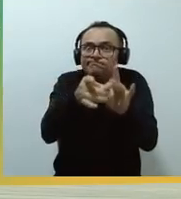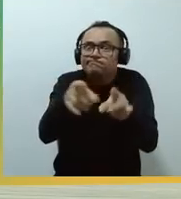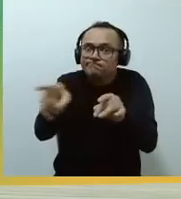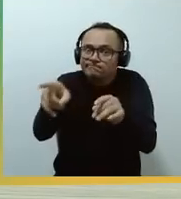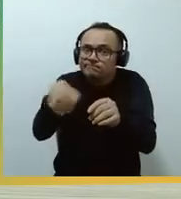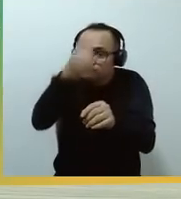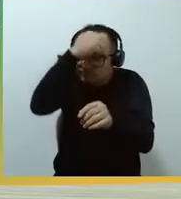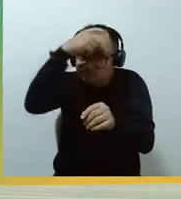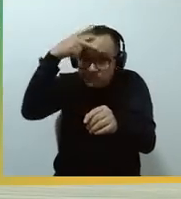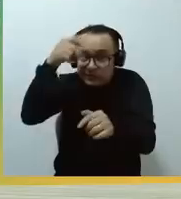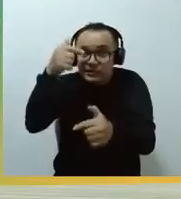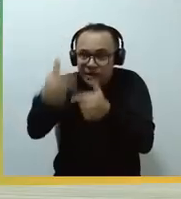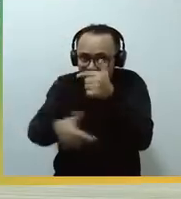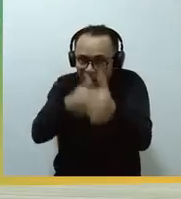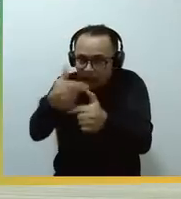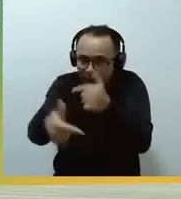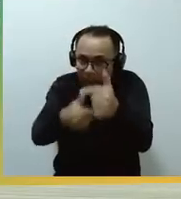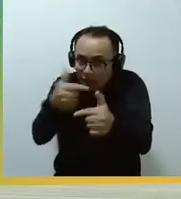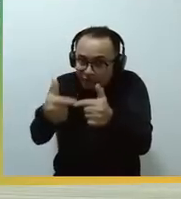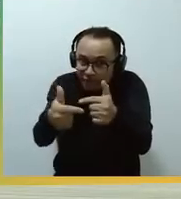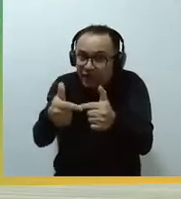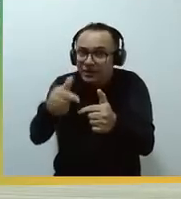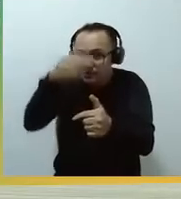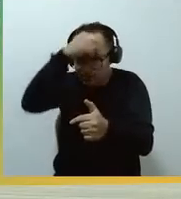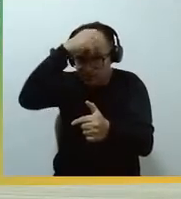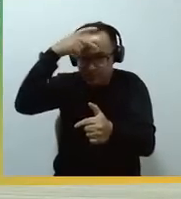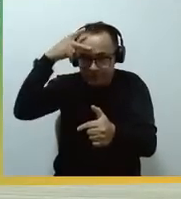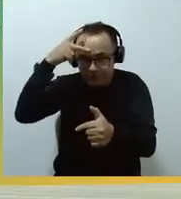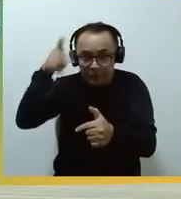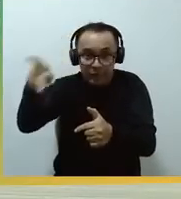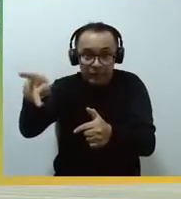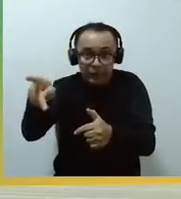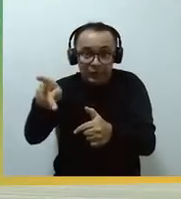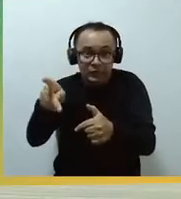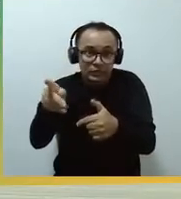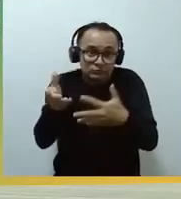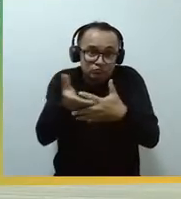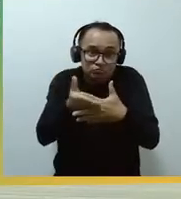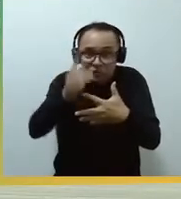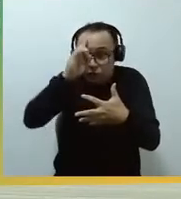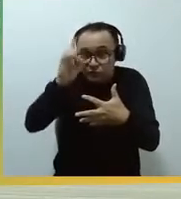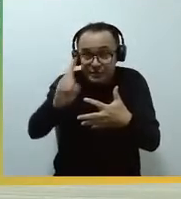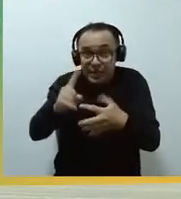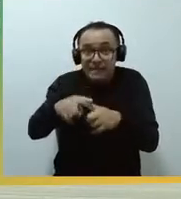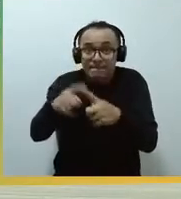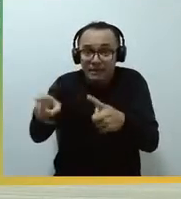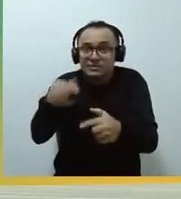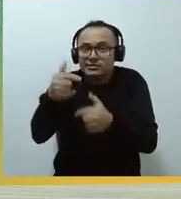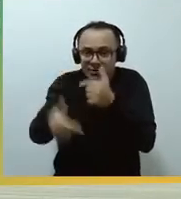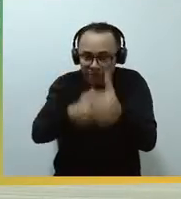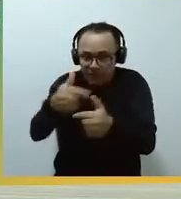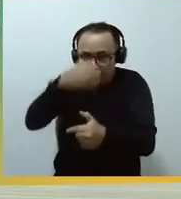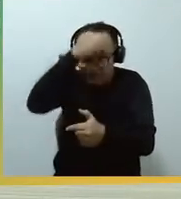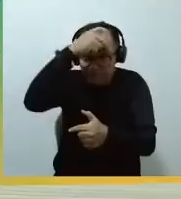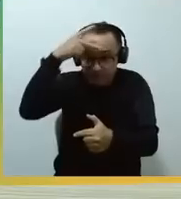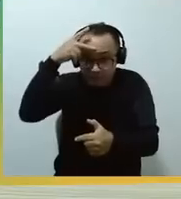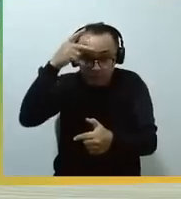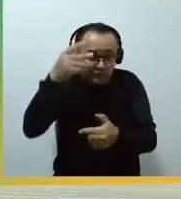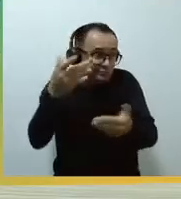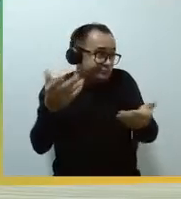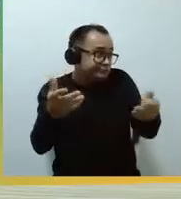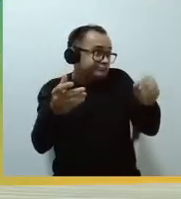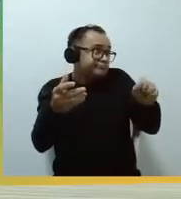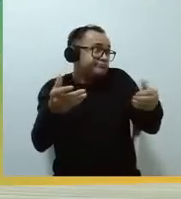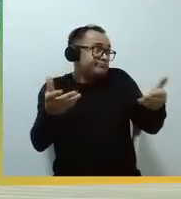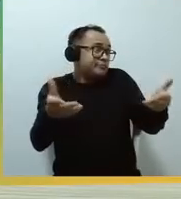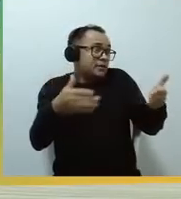não estava no exercício, podia estar de licença, mas ele ainda continuava sendo funcionário da prefeitura. Sim, mas se o cara passou no concurso, é funcionário, o que